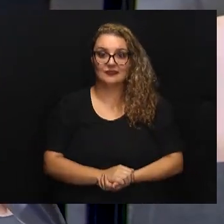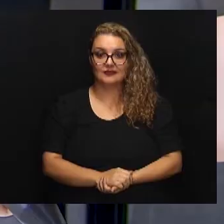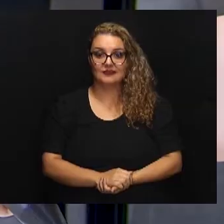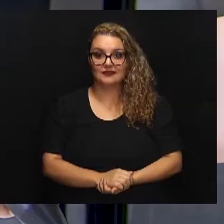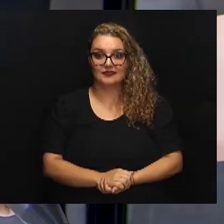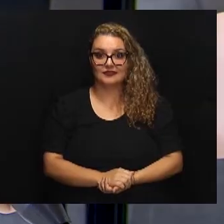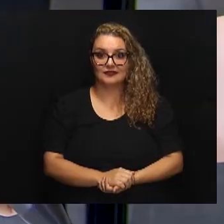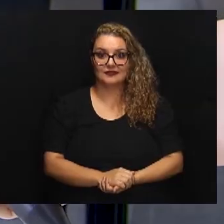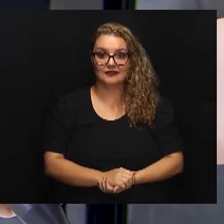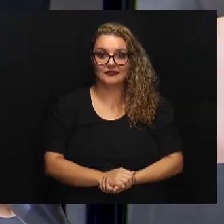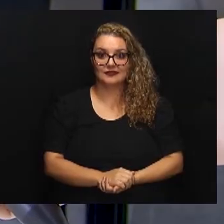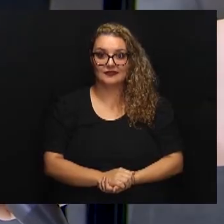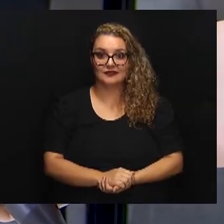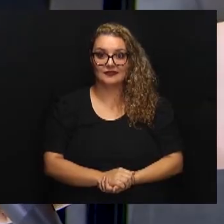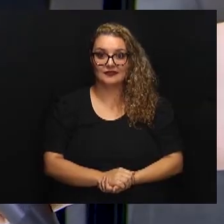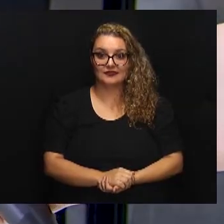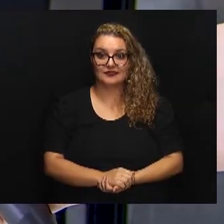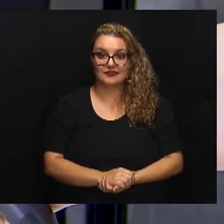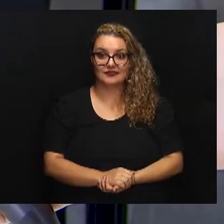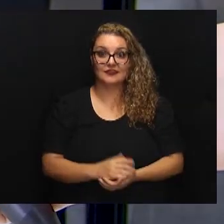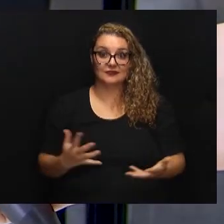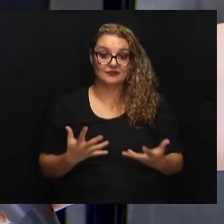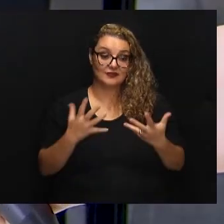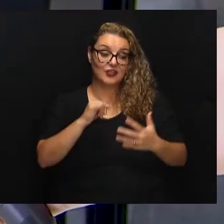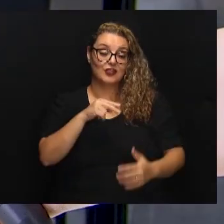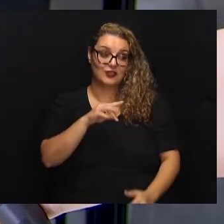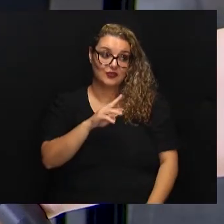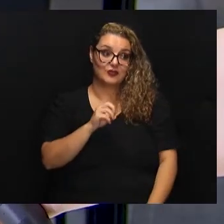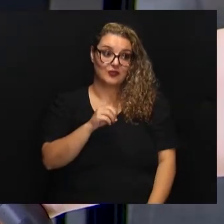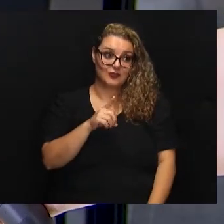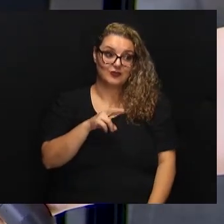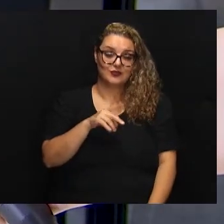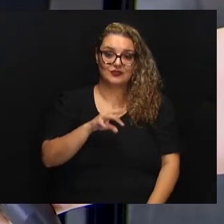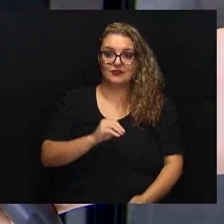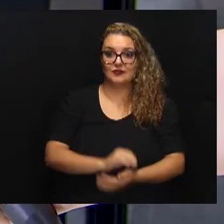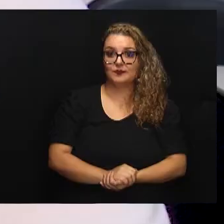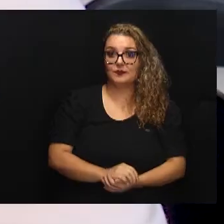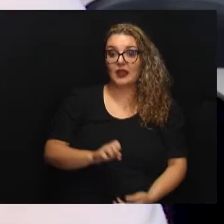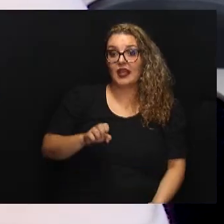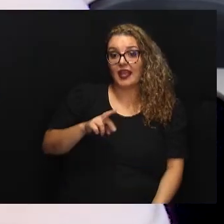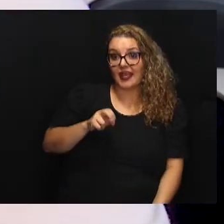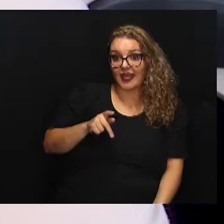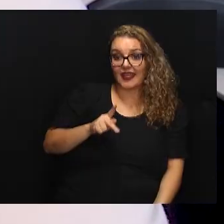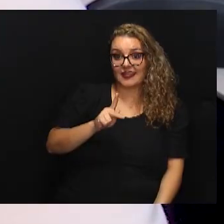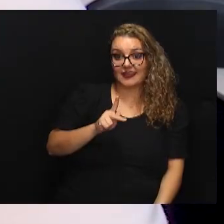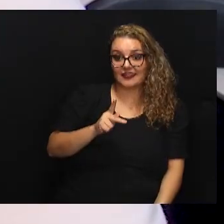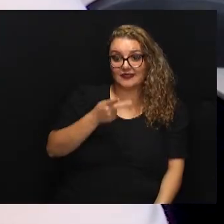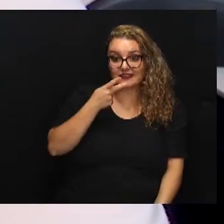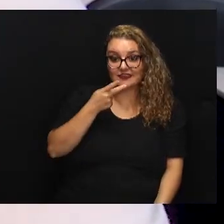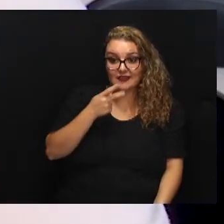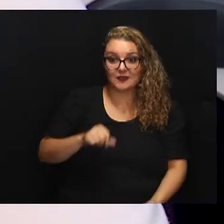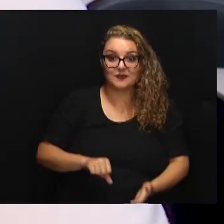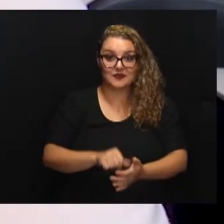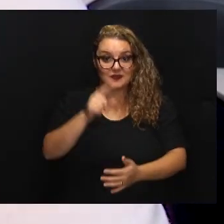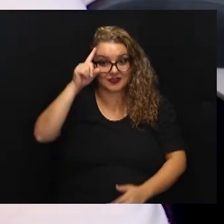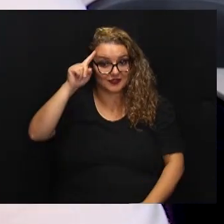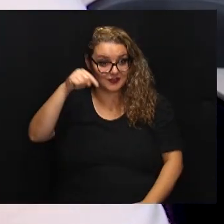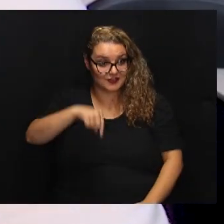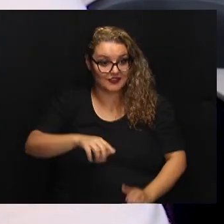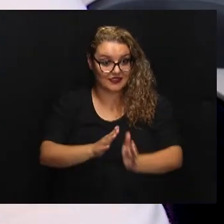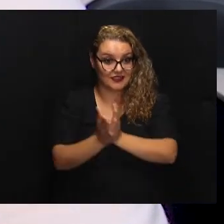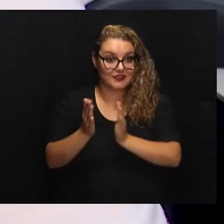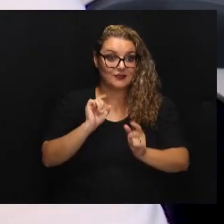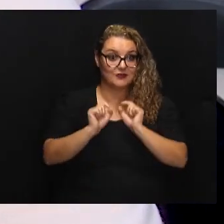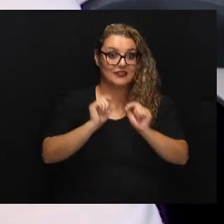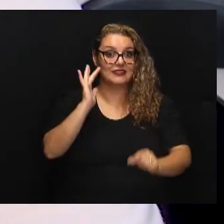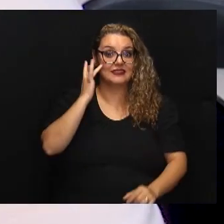é confortável e muito introdutivo. Eric, você estava me contando que hoje é seu primeiro